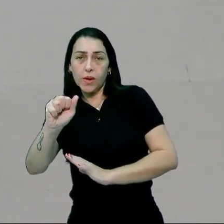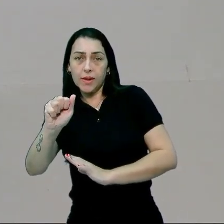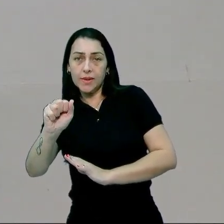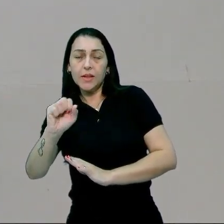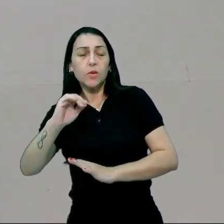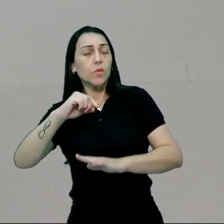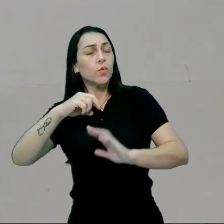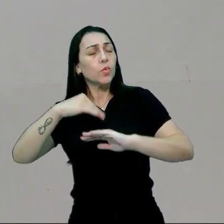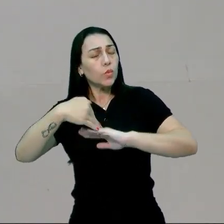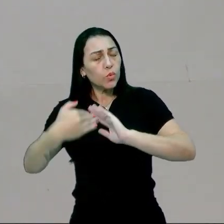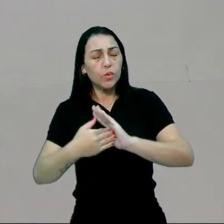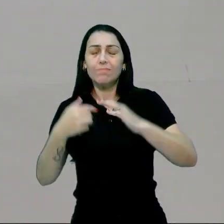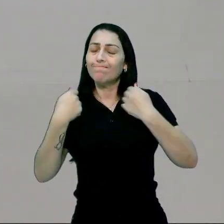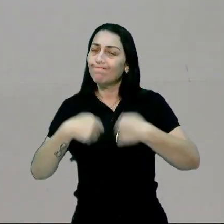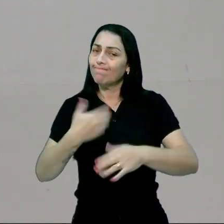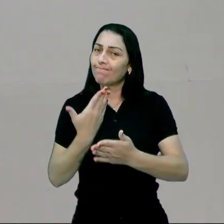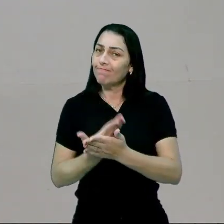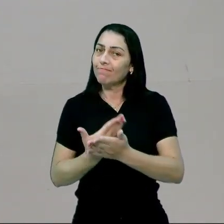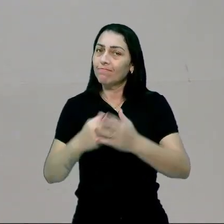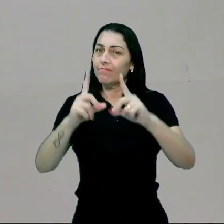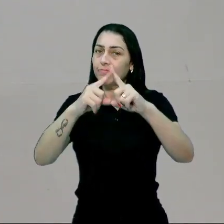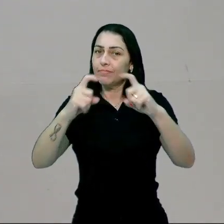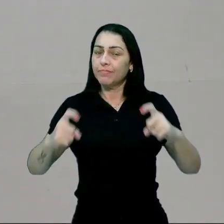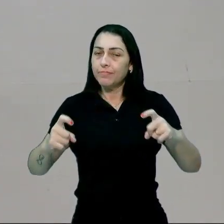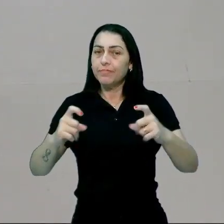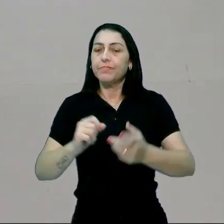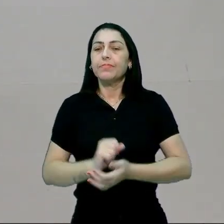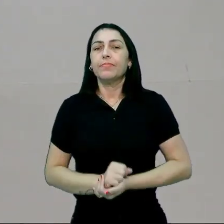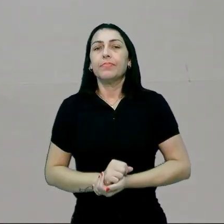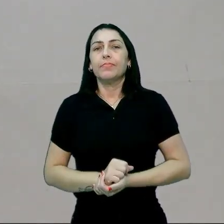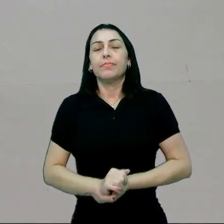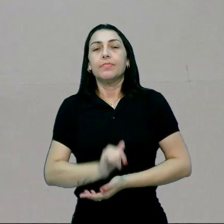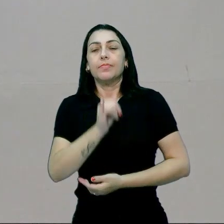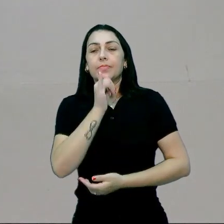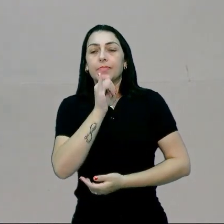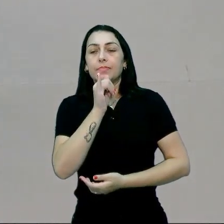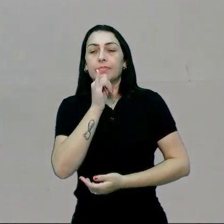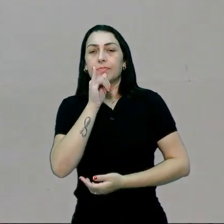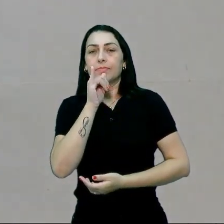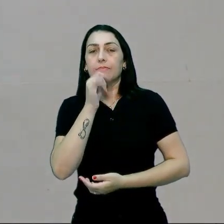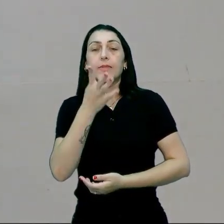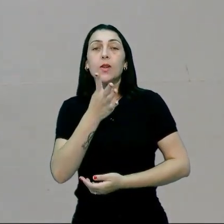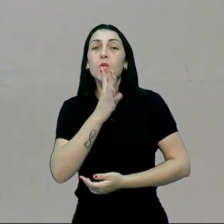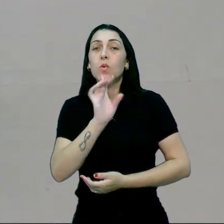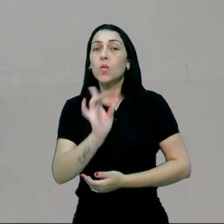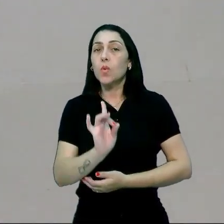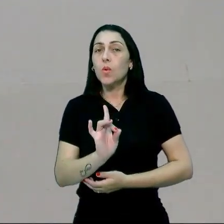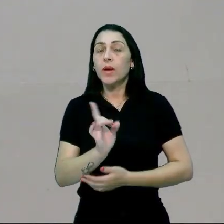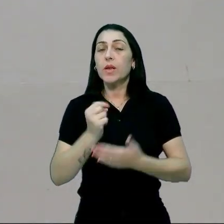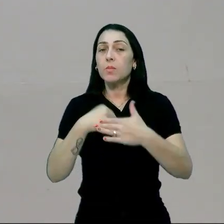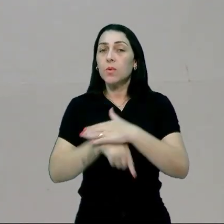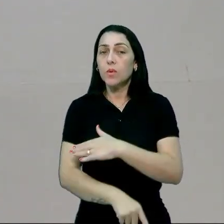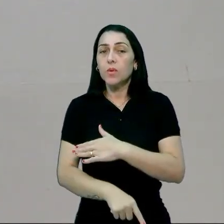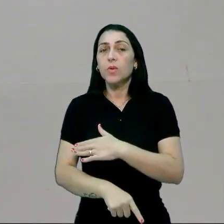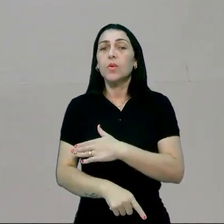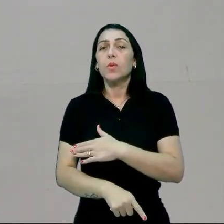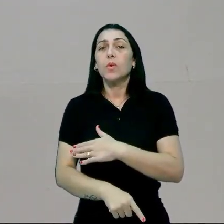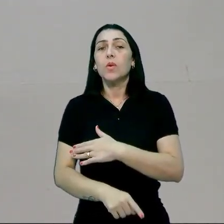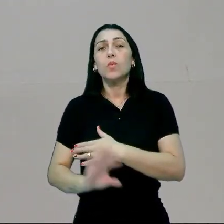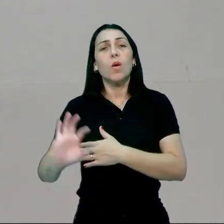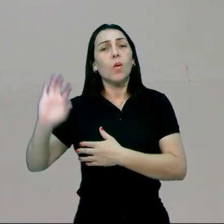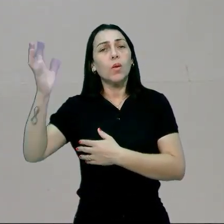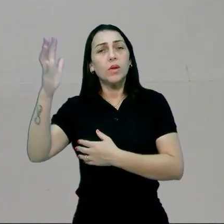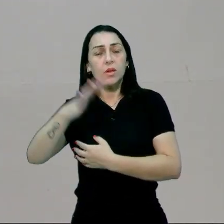que deve ser estudado cientificamente. Então, por exemplo, eu não conheço a fundo um determinado